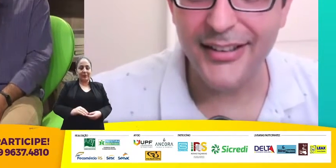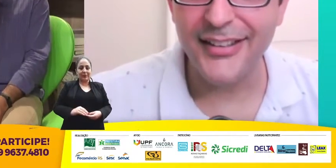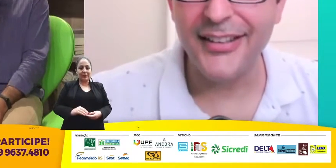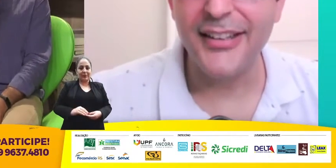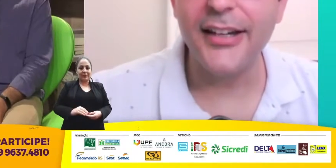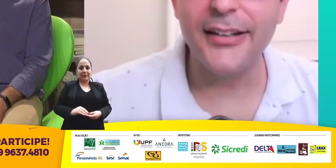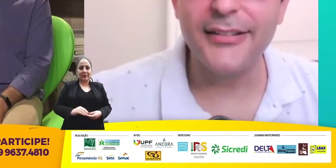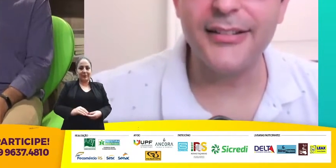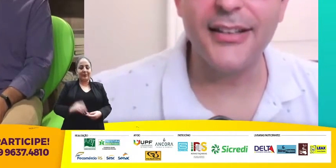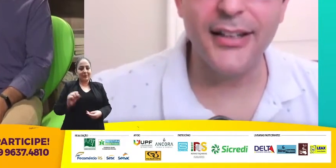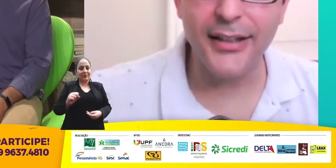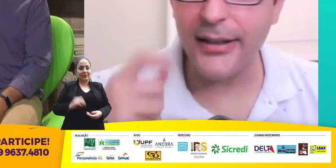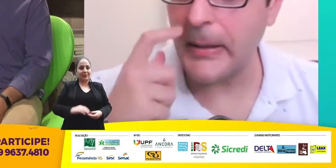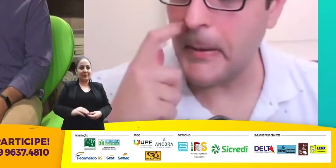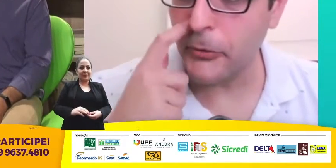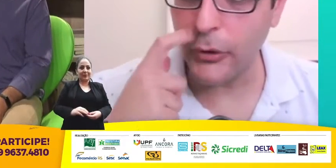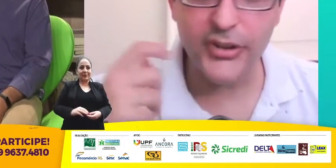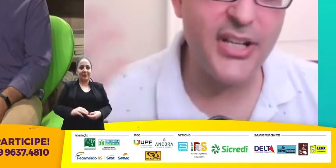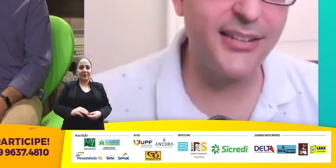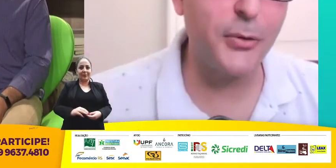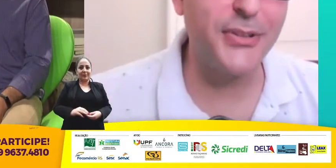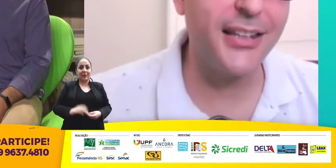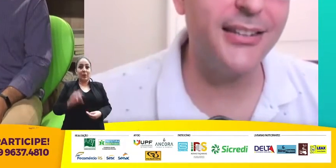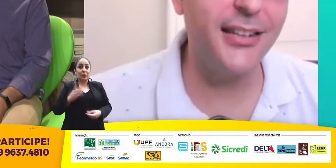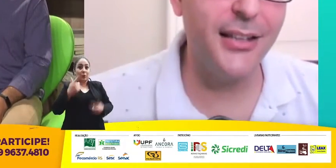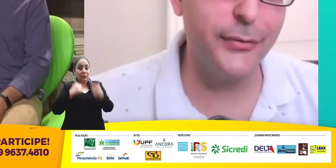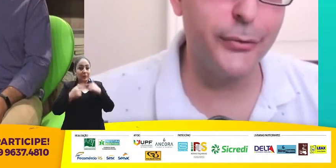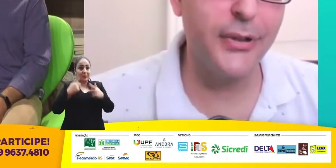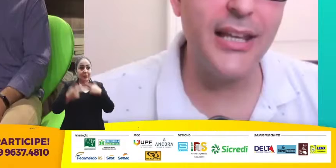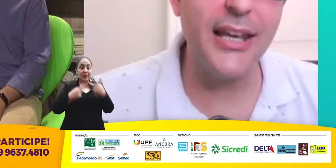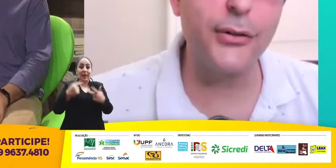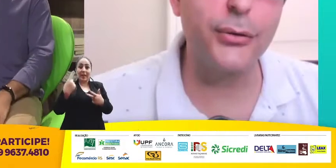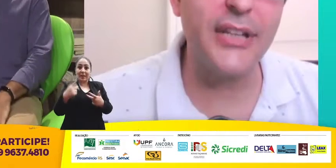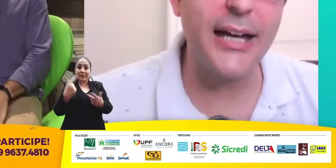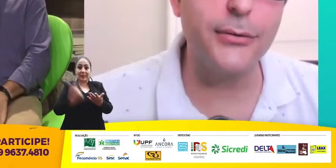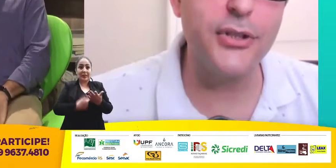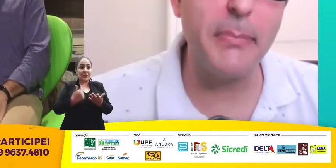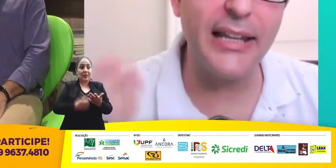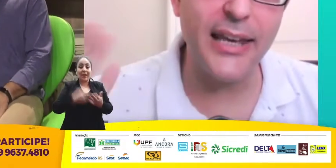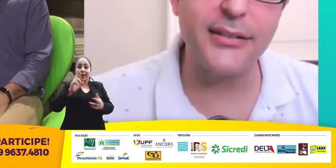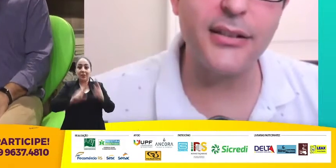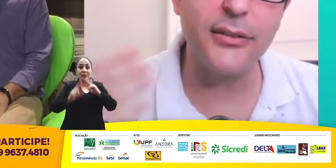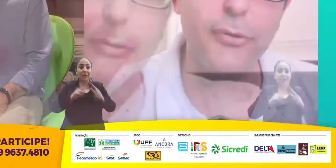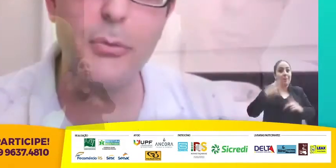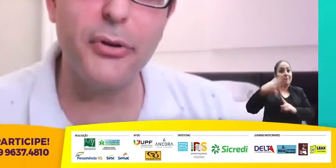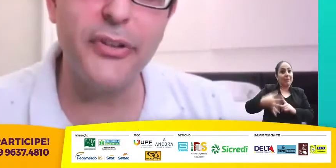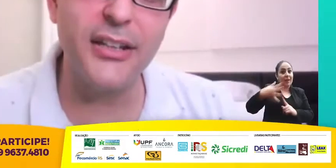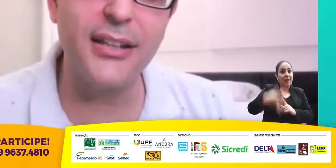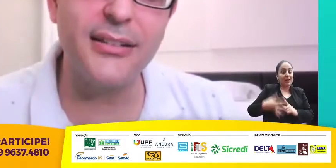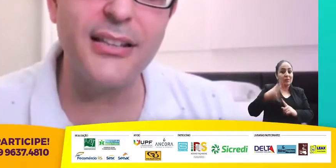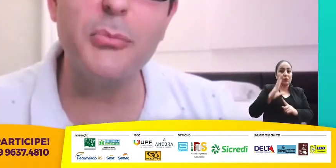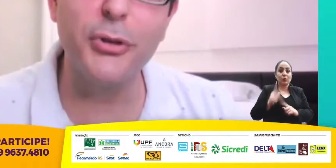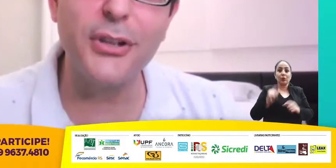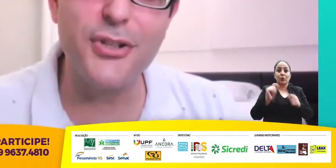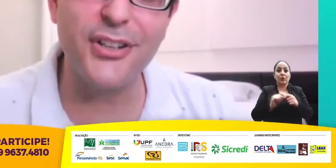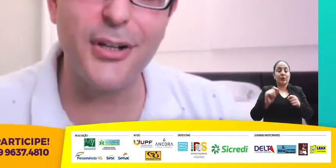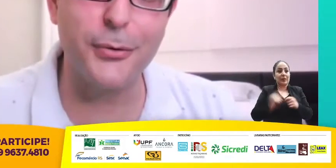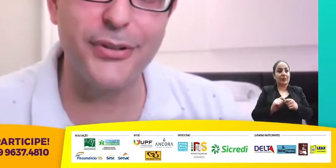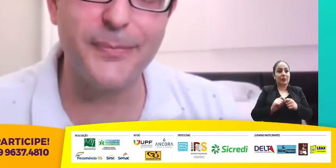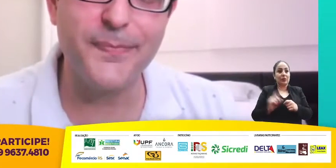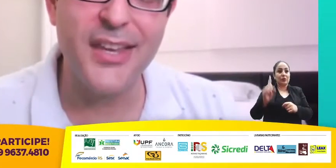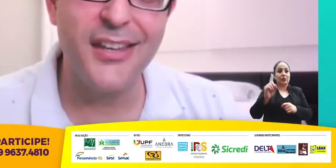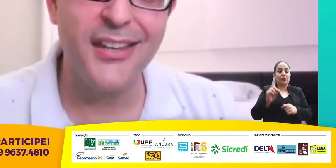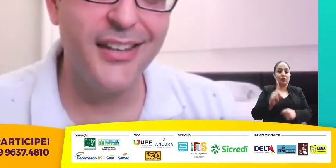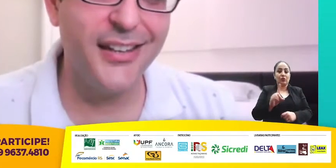Sim? Claro, claro. Eu só gostaria de ressaltar que esse livro ele é resultado de palestras que foram proferidas na tribuna do